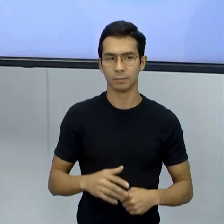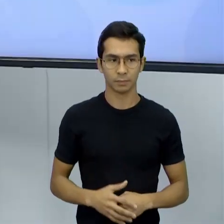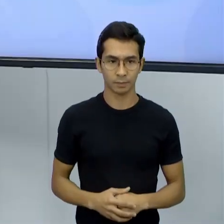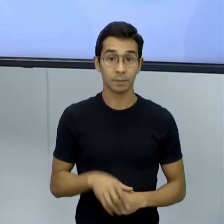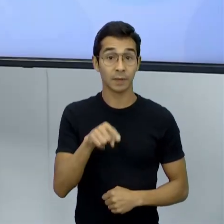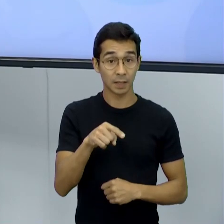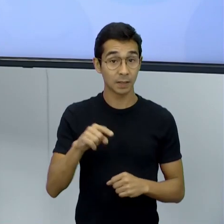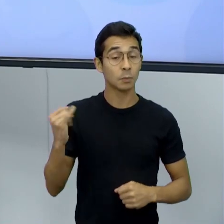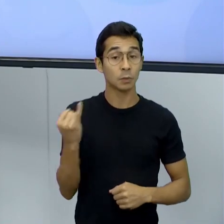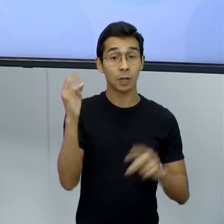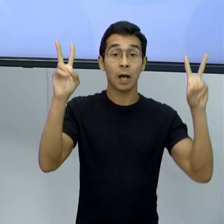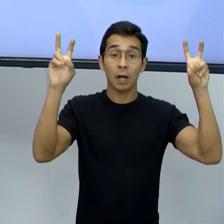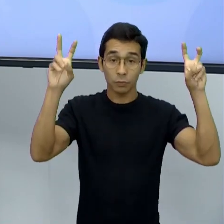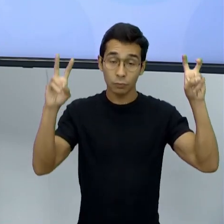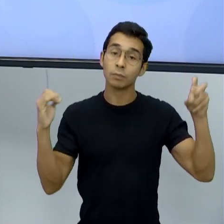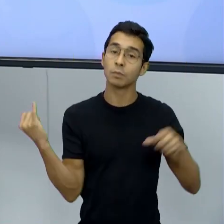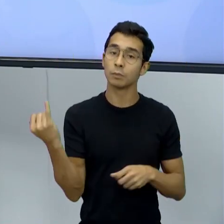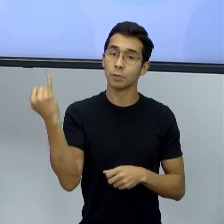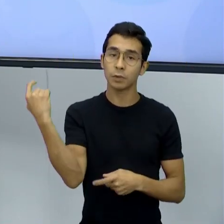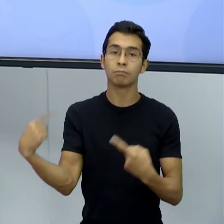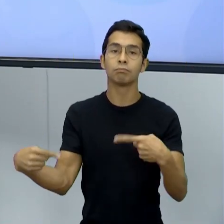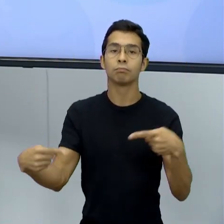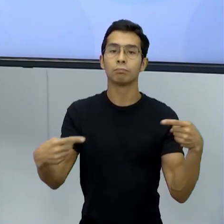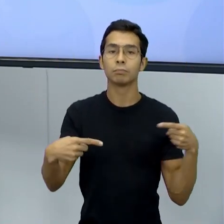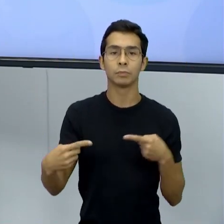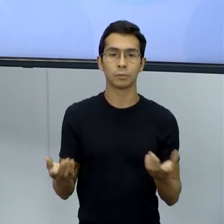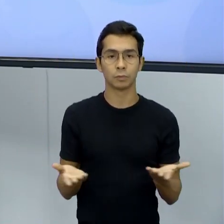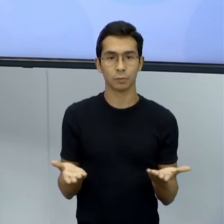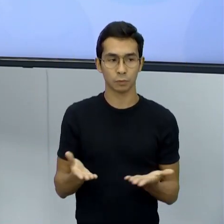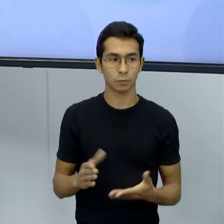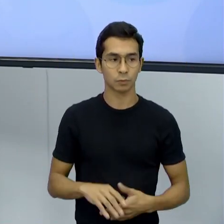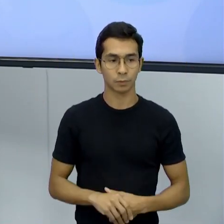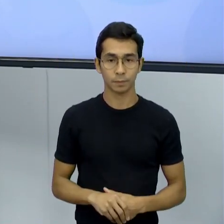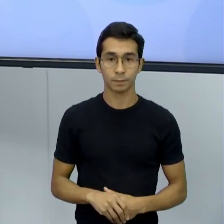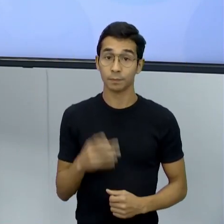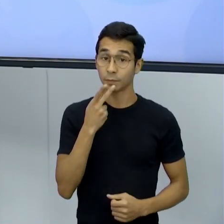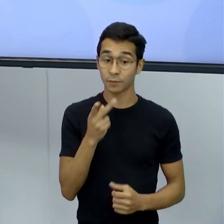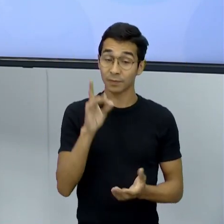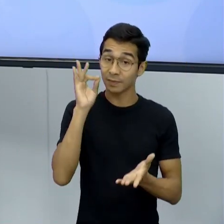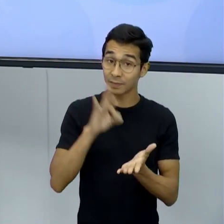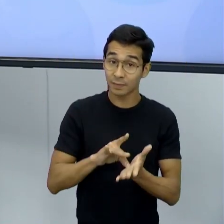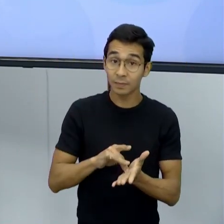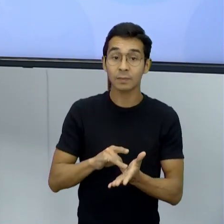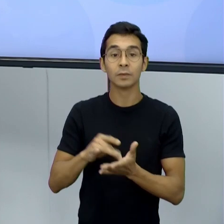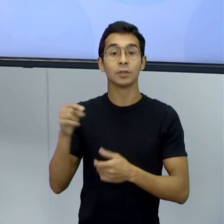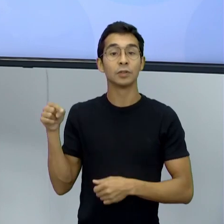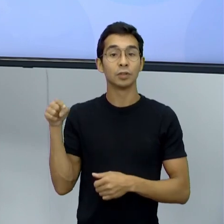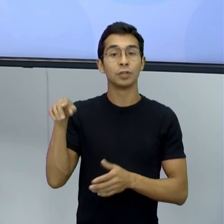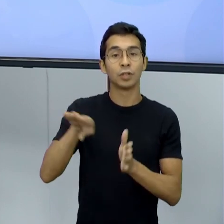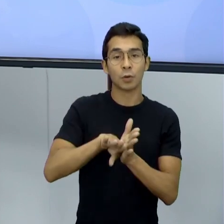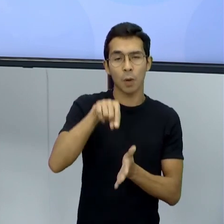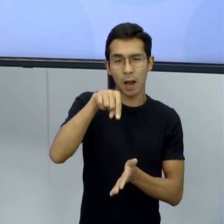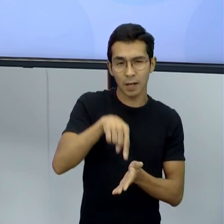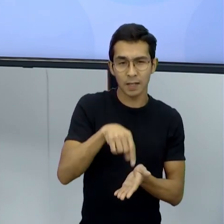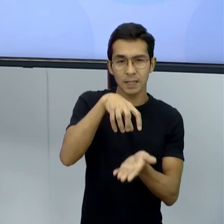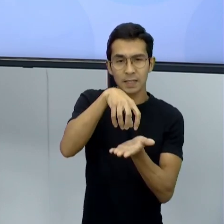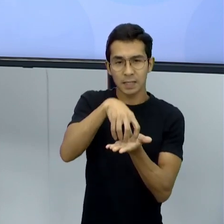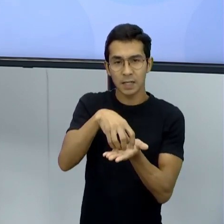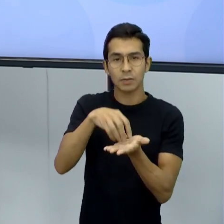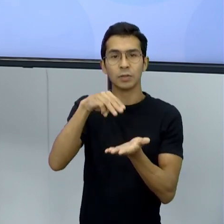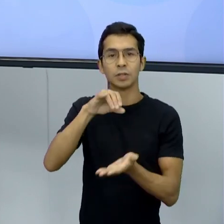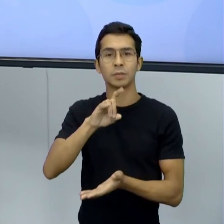é importante fazer hoje, né? Porque eu vou jogar a real para vocês. Quando a gente chegou aqui no Centro de Mídias há 2 anos para começar